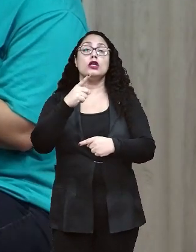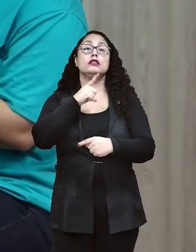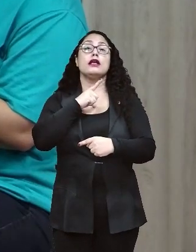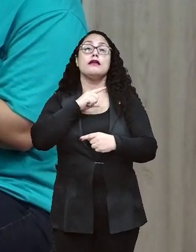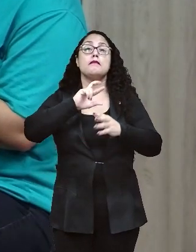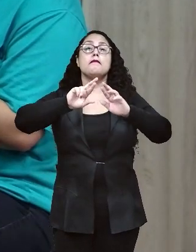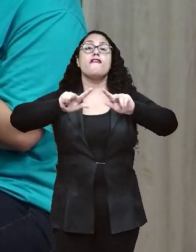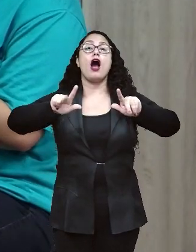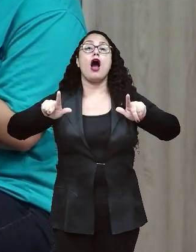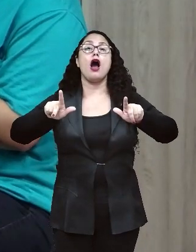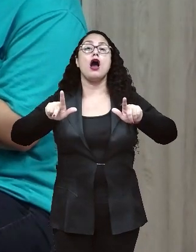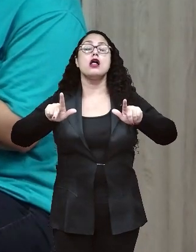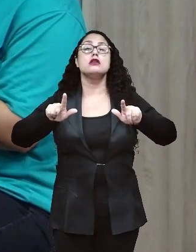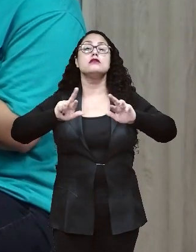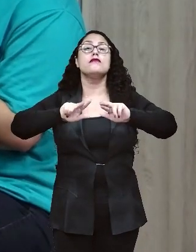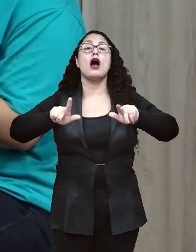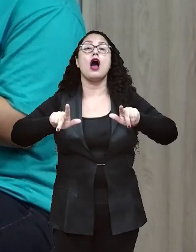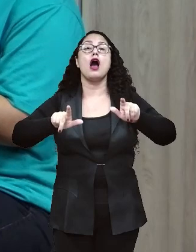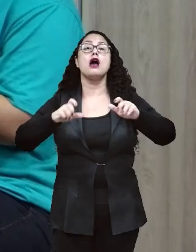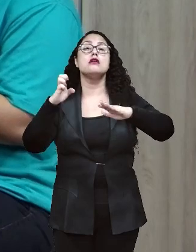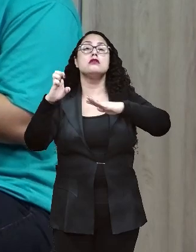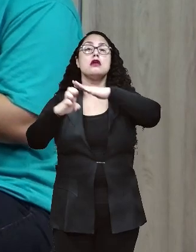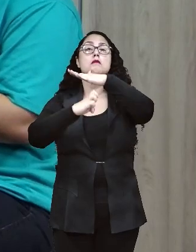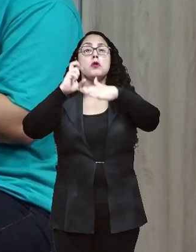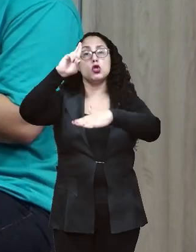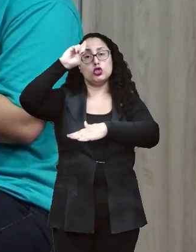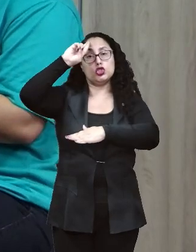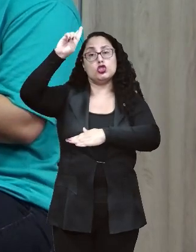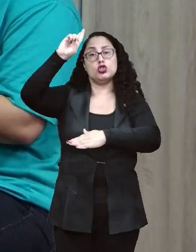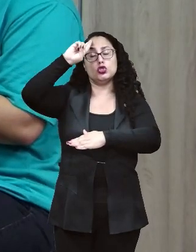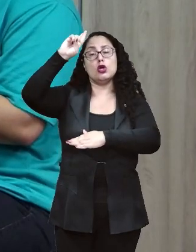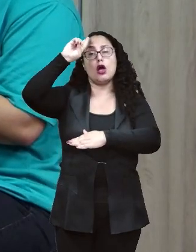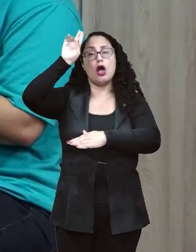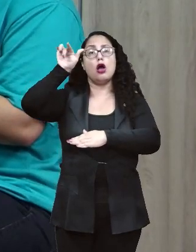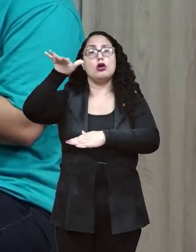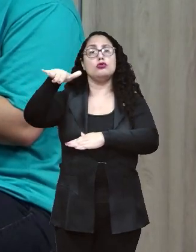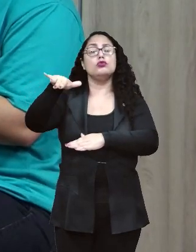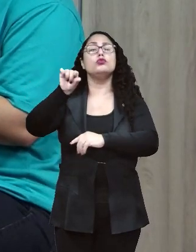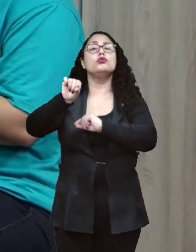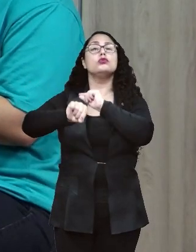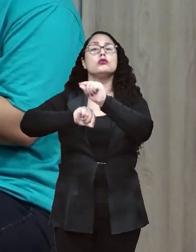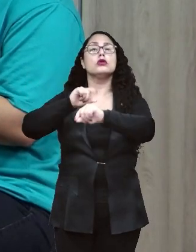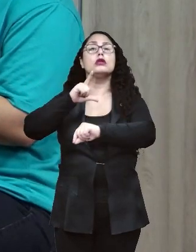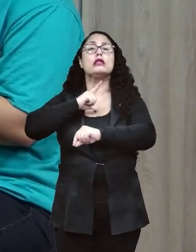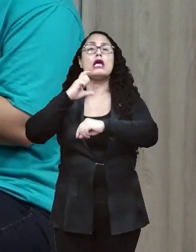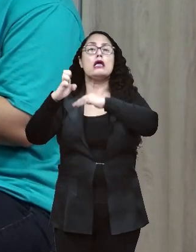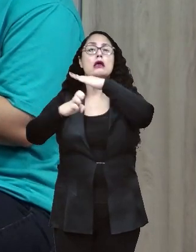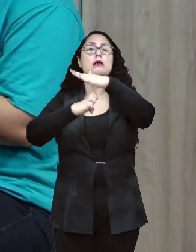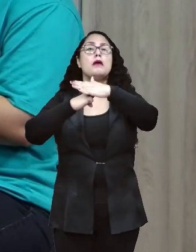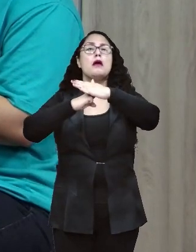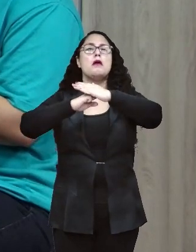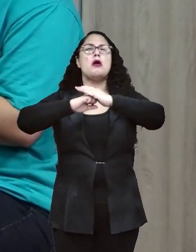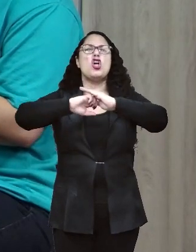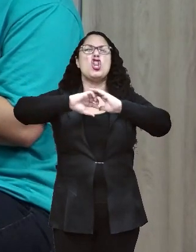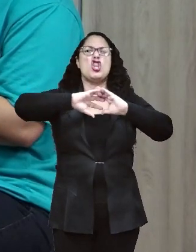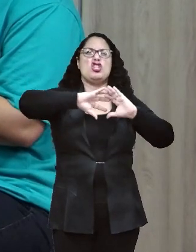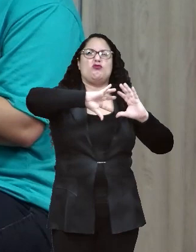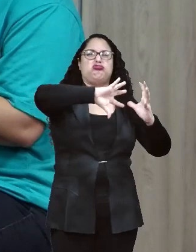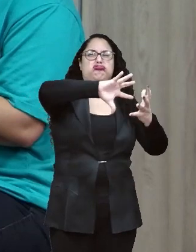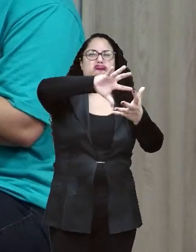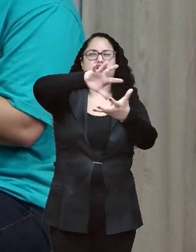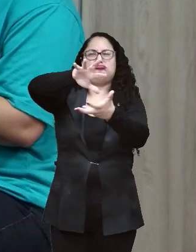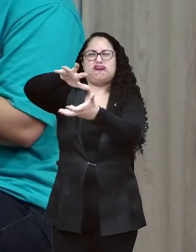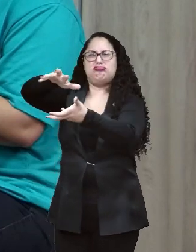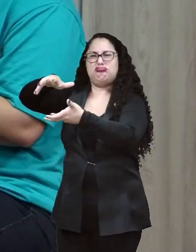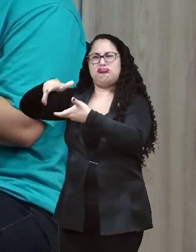temos vários empresários, né, que têm empresas multinacionais